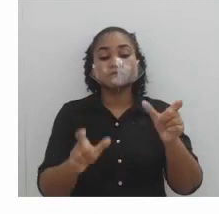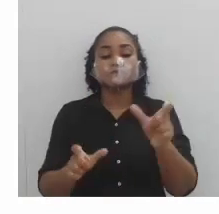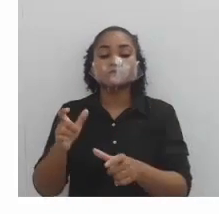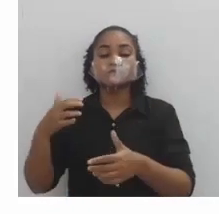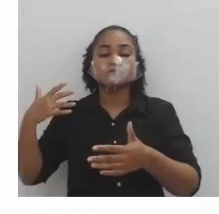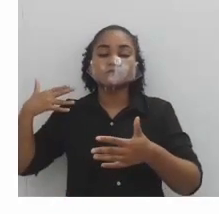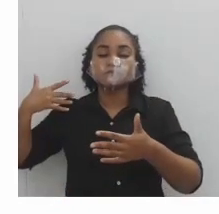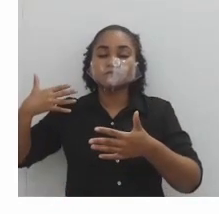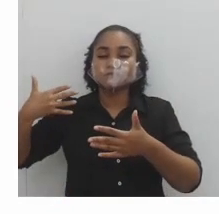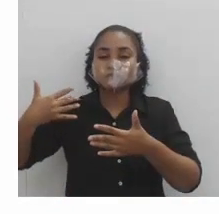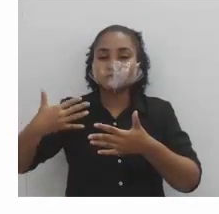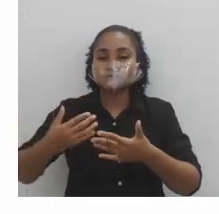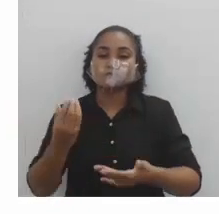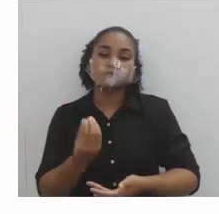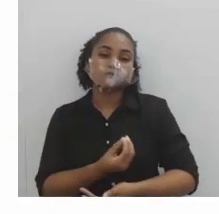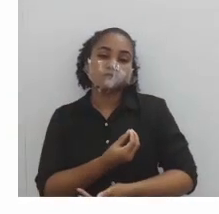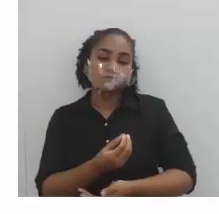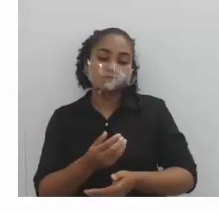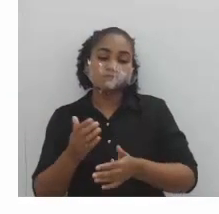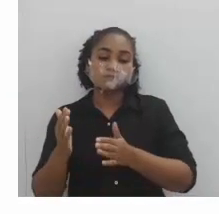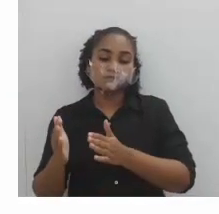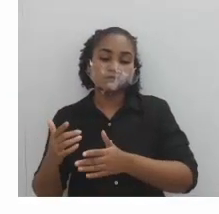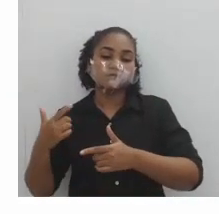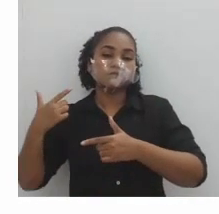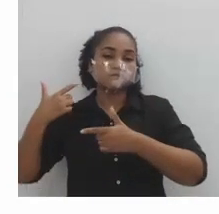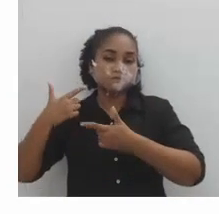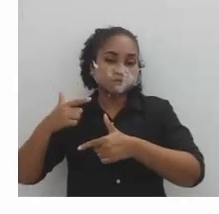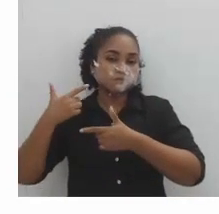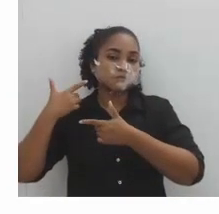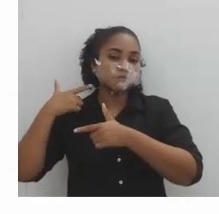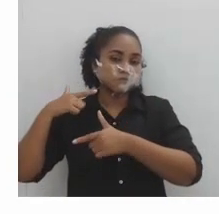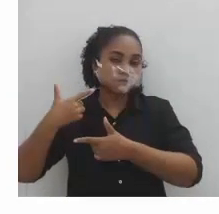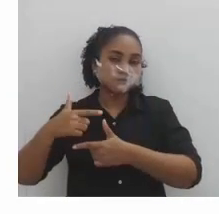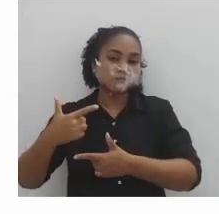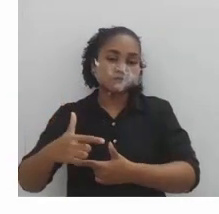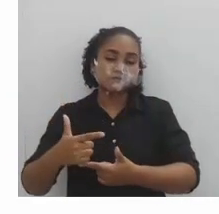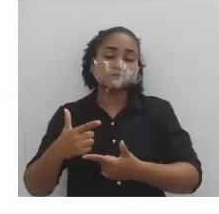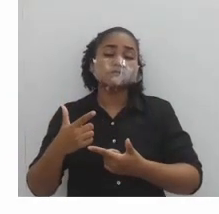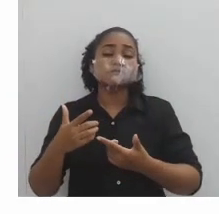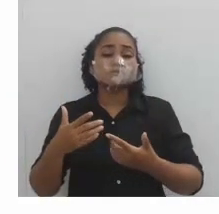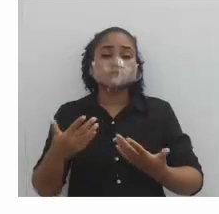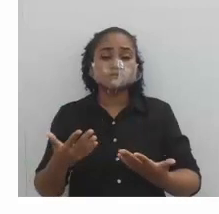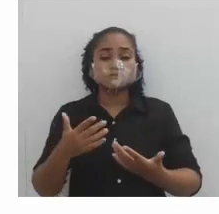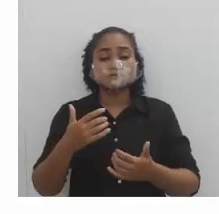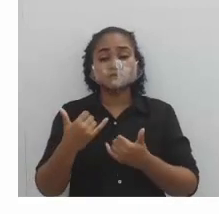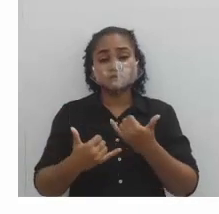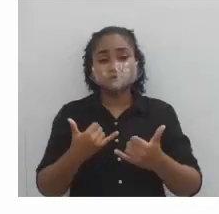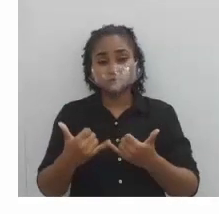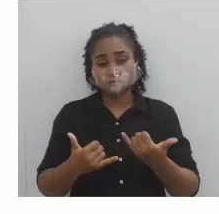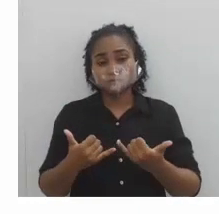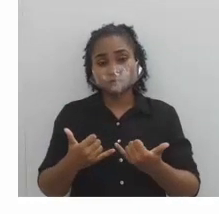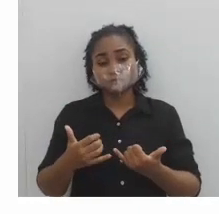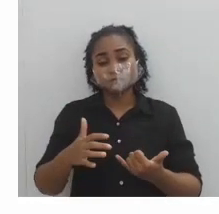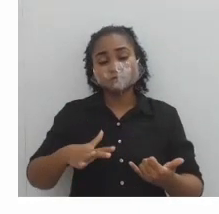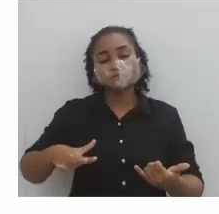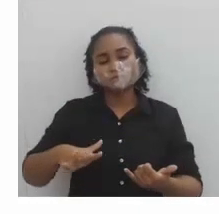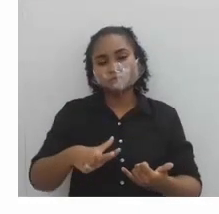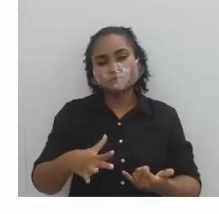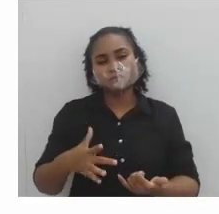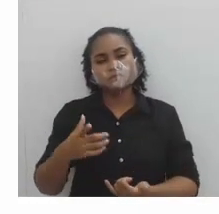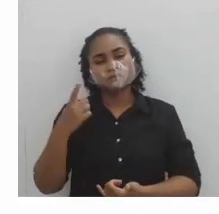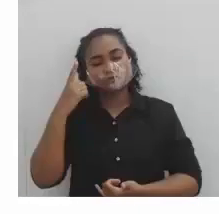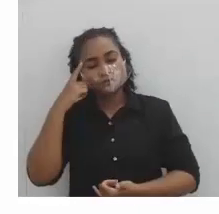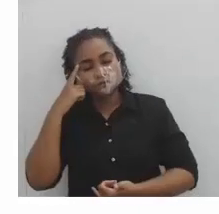longo do tempo, passando de geração para geração. Então, os jogos populares, ele tem essa grande